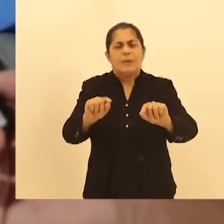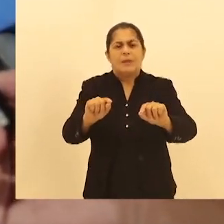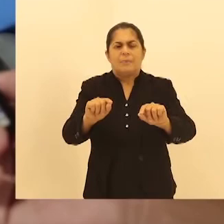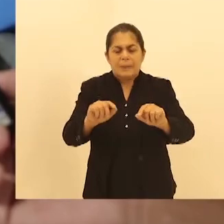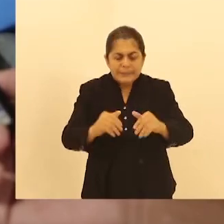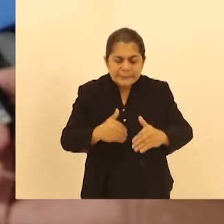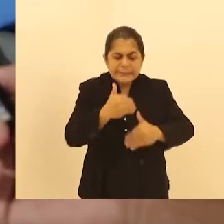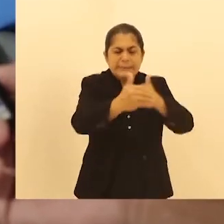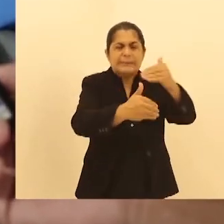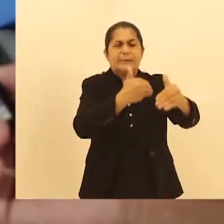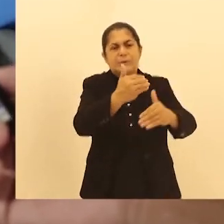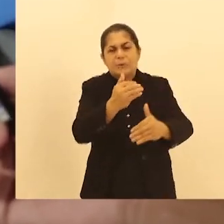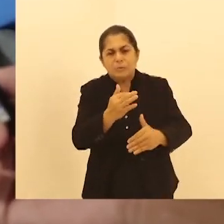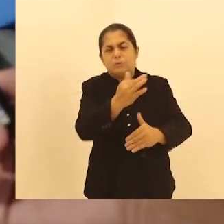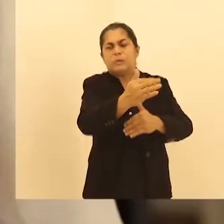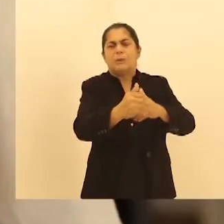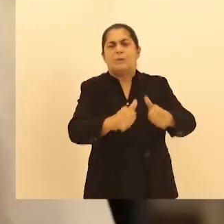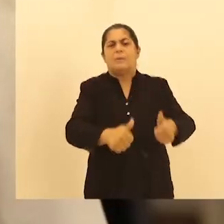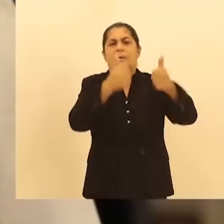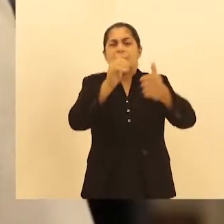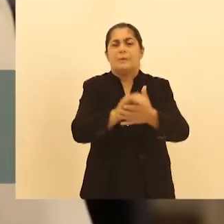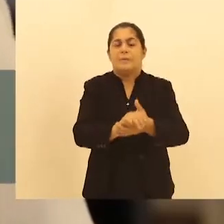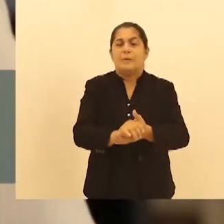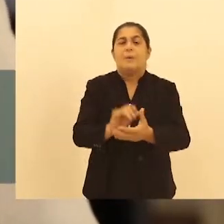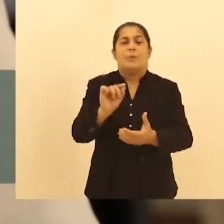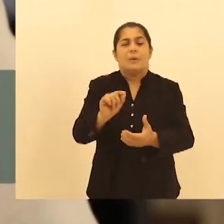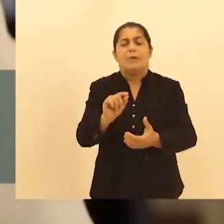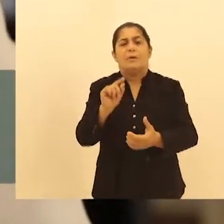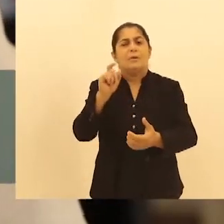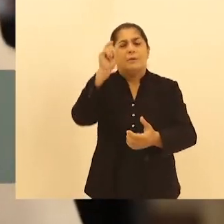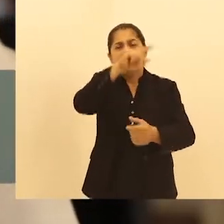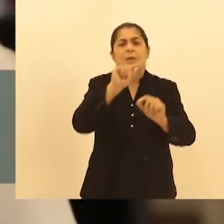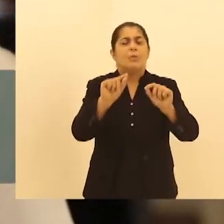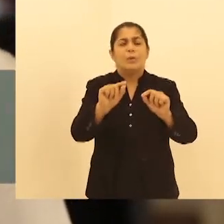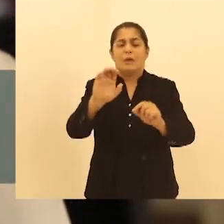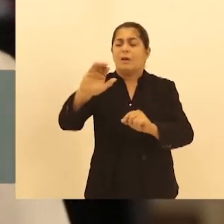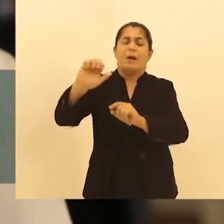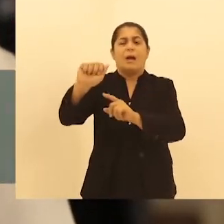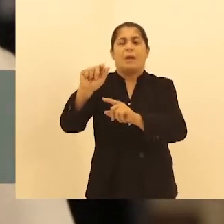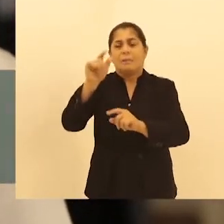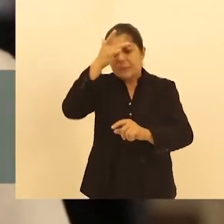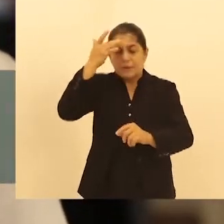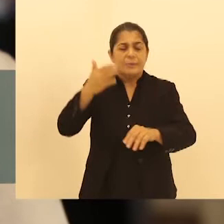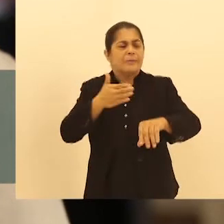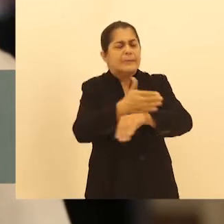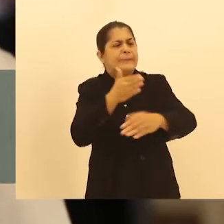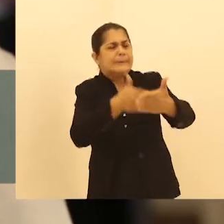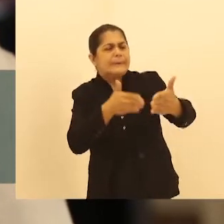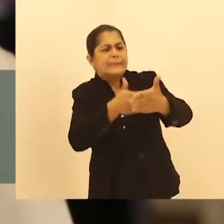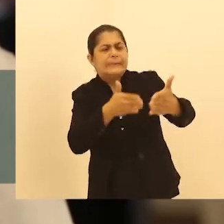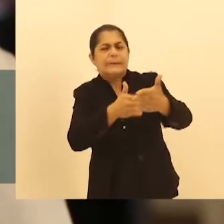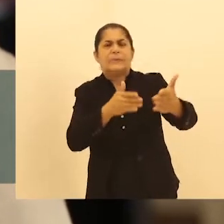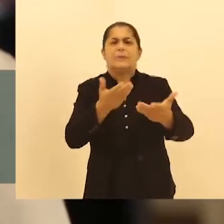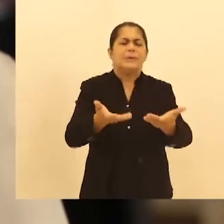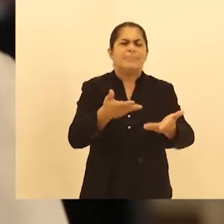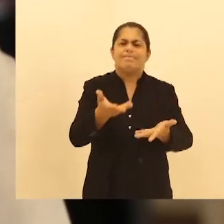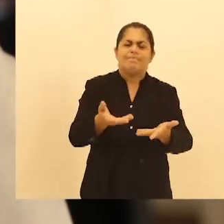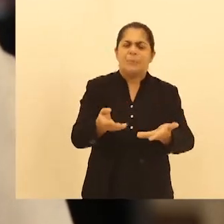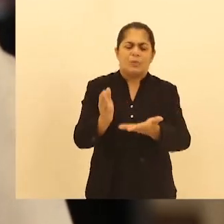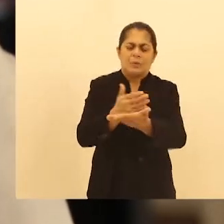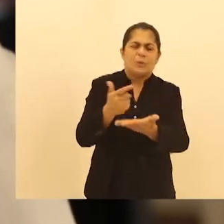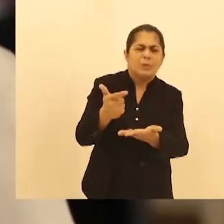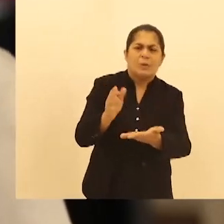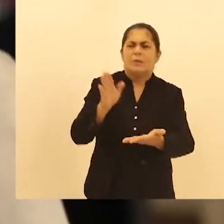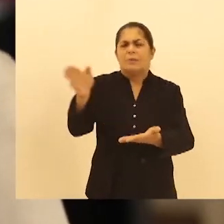caminho ainda é longo a trilhar o vejo dificuldade do acesso ao produto é k se for no conselho municipal da criança não tem um